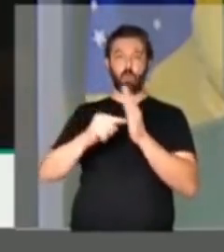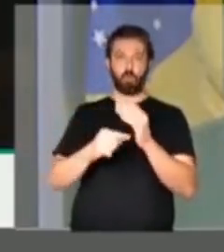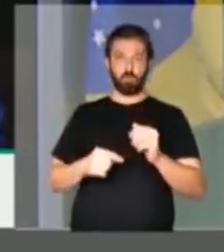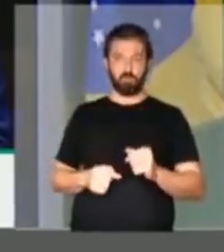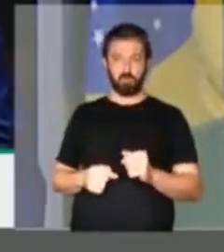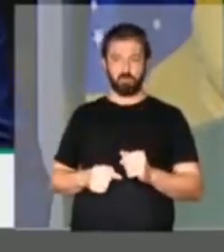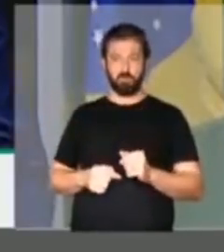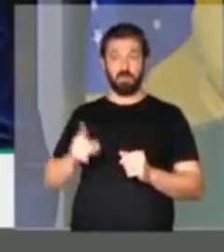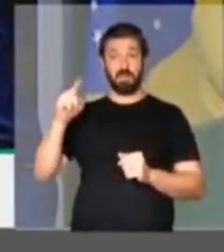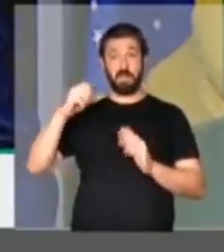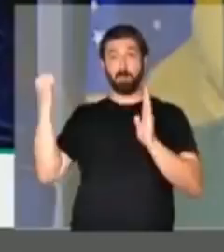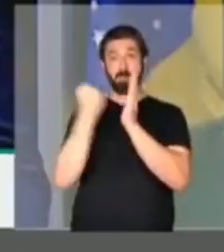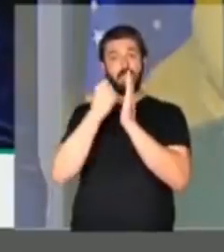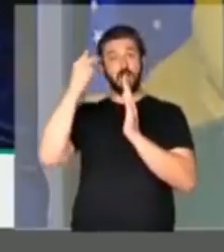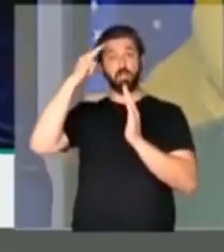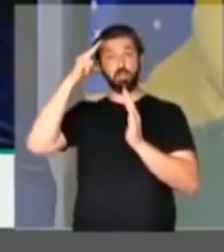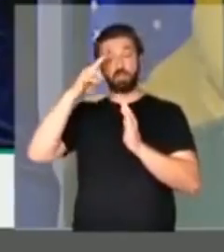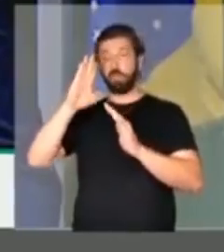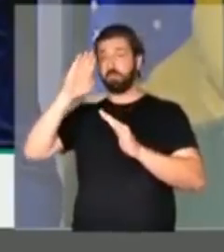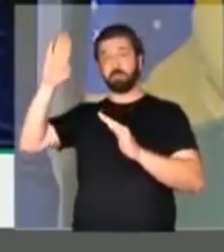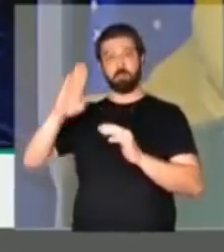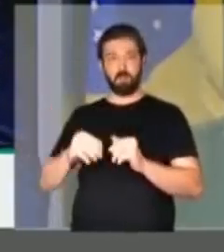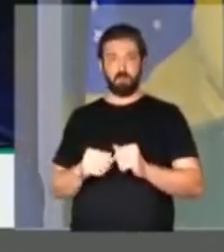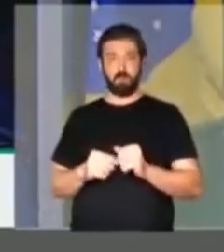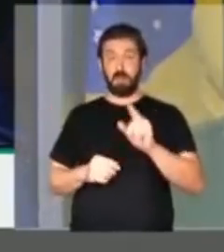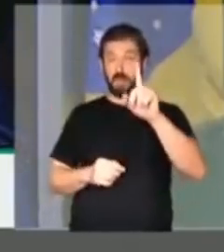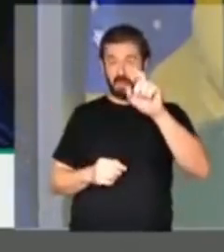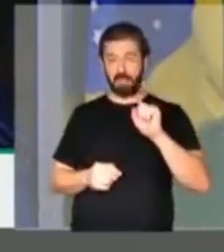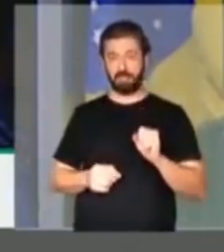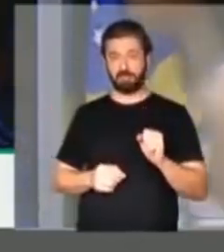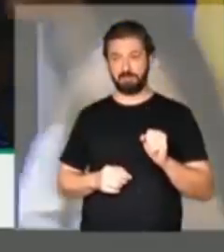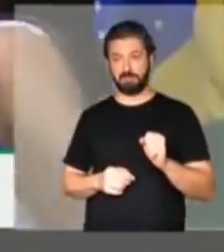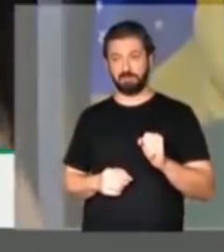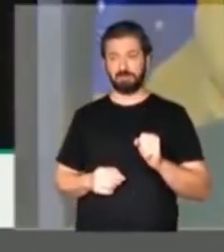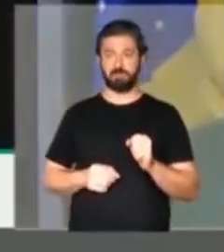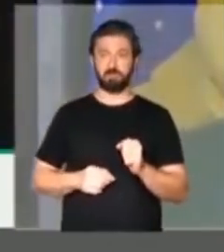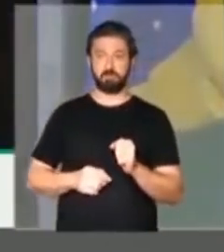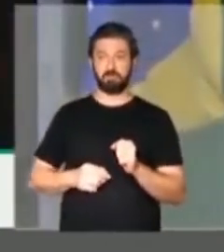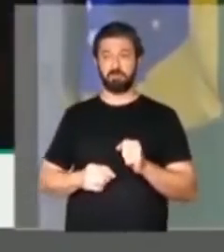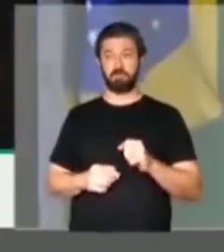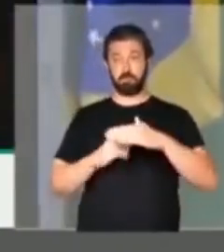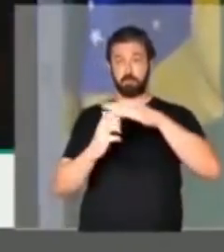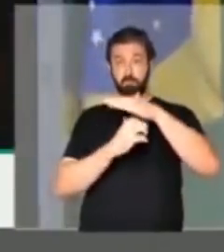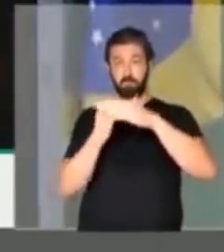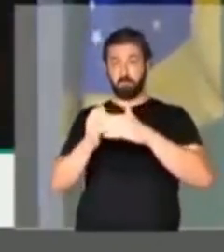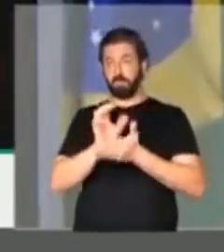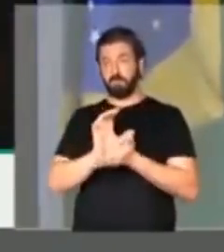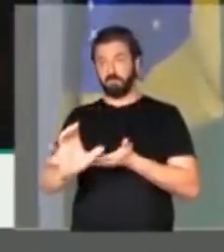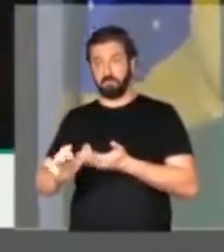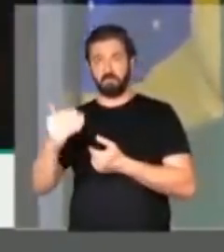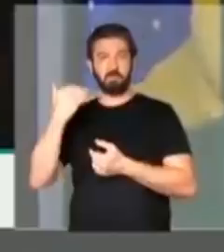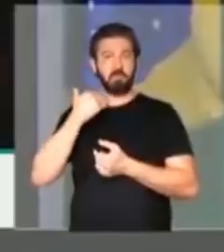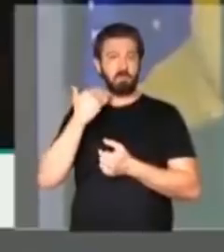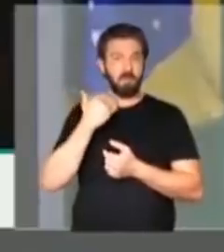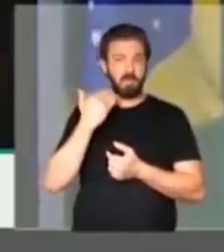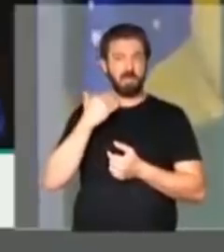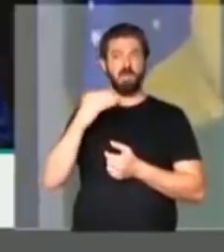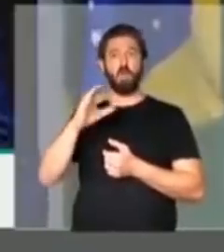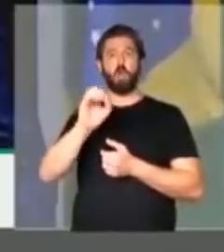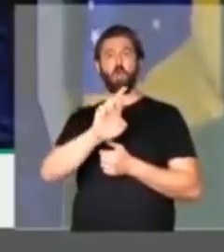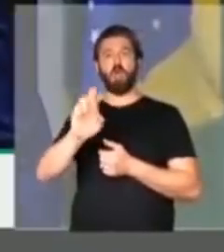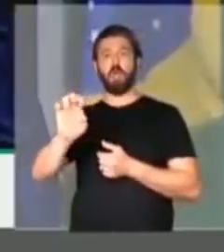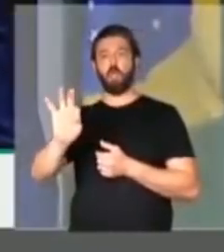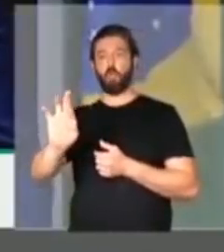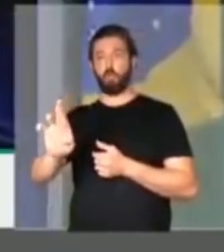Inédito, marca histórica. E mais, os investidores, os bancos, as corretoras